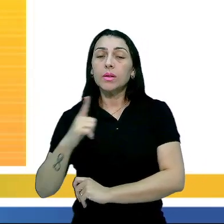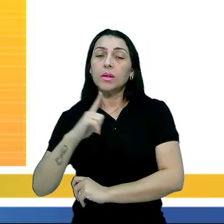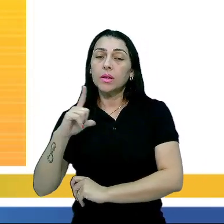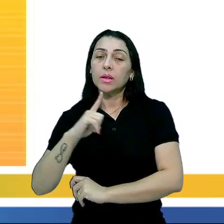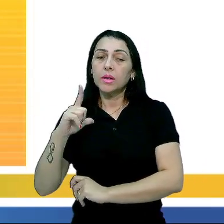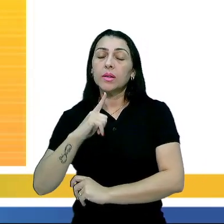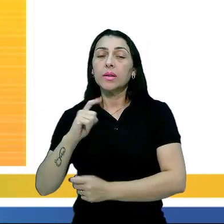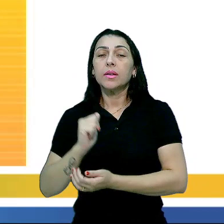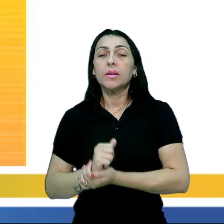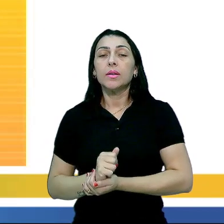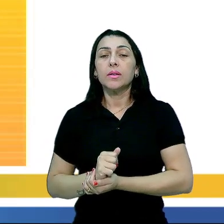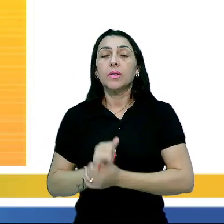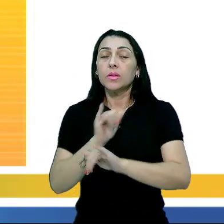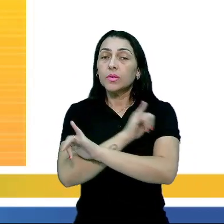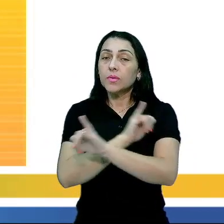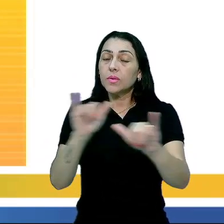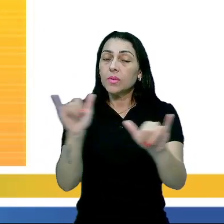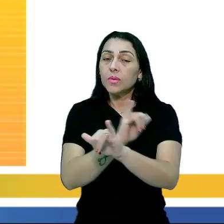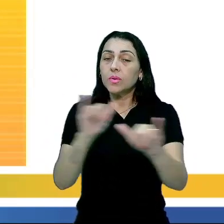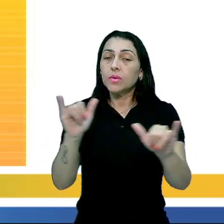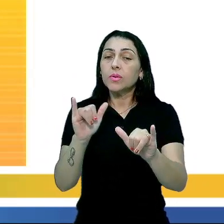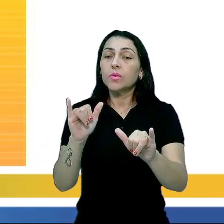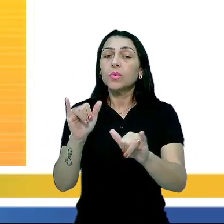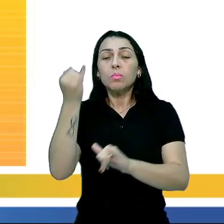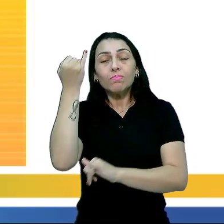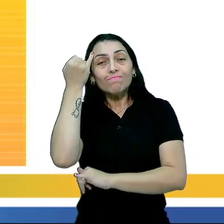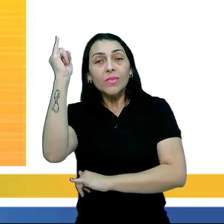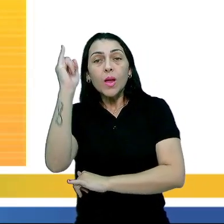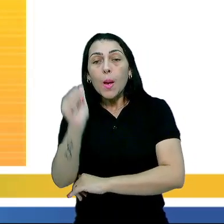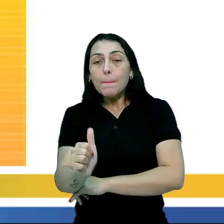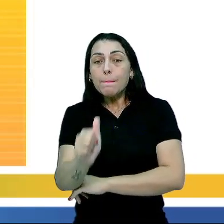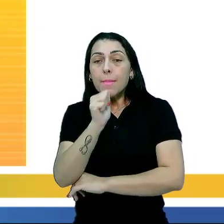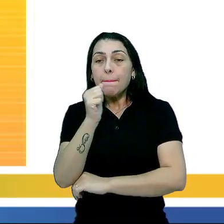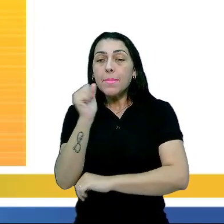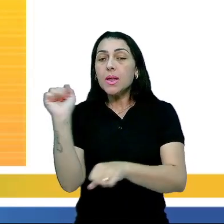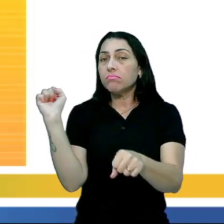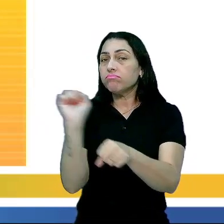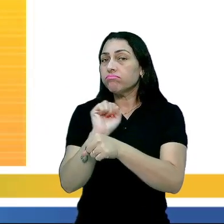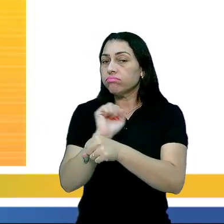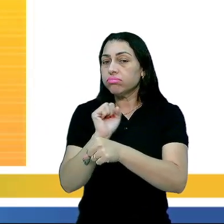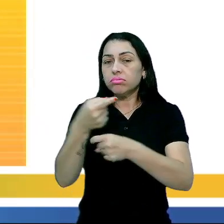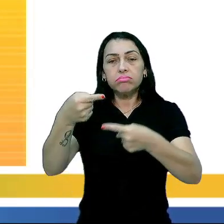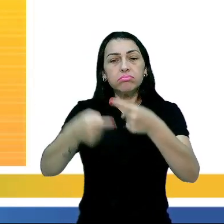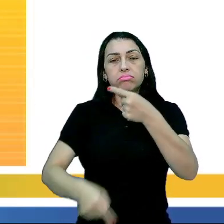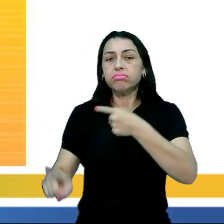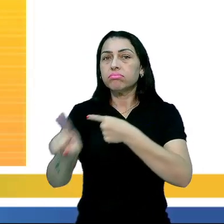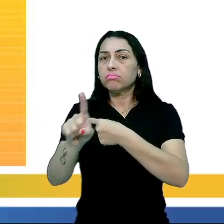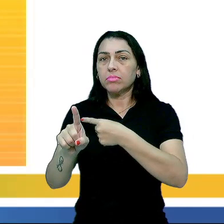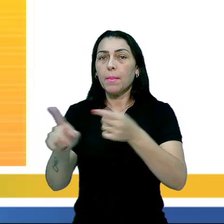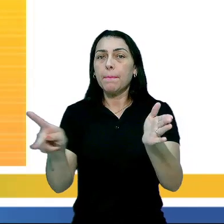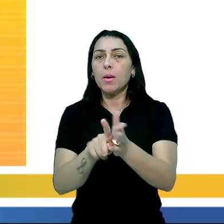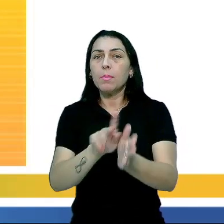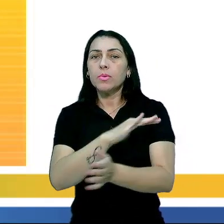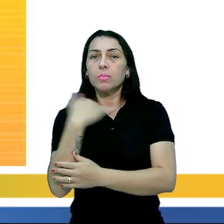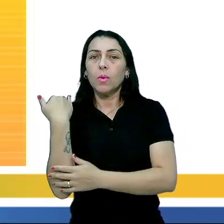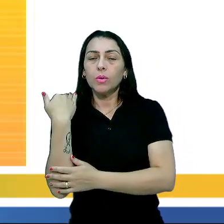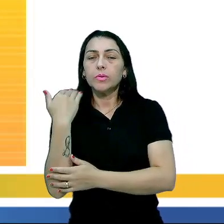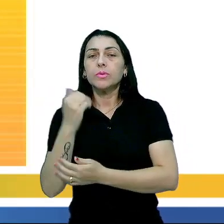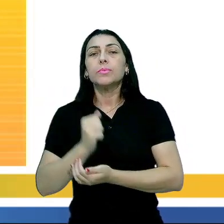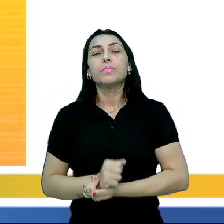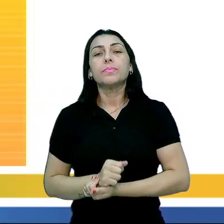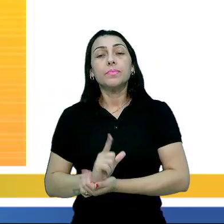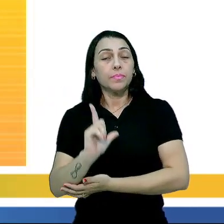temos a divulgação de uma ideia. Bebida e direção, essa dupla é de morte. Aqui